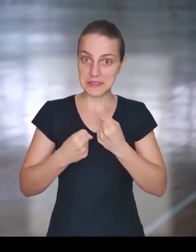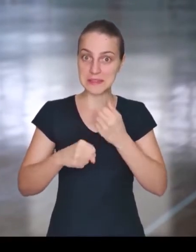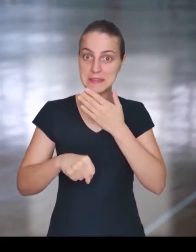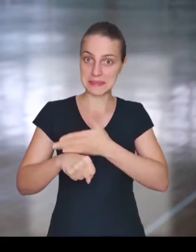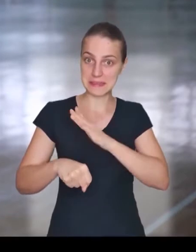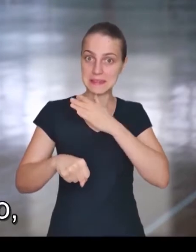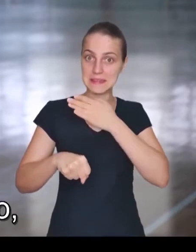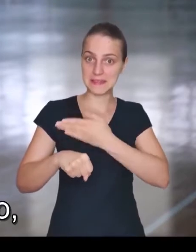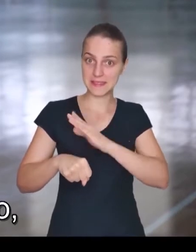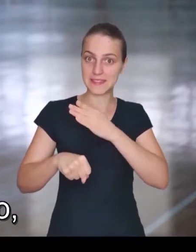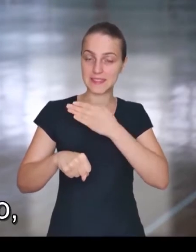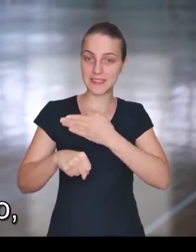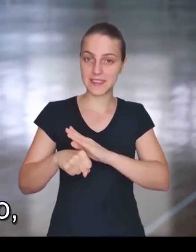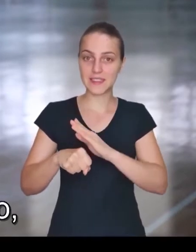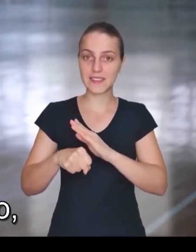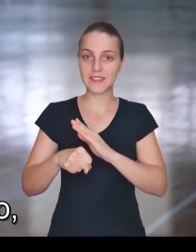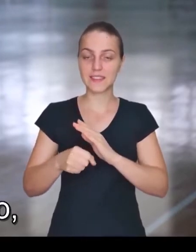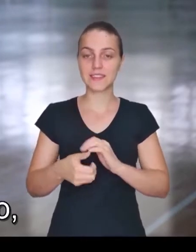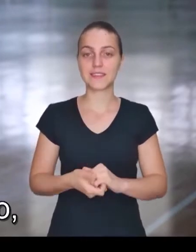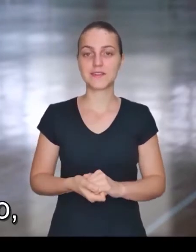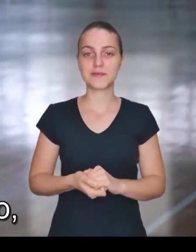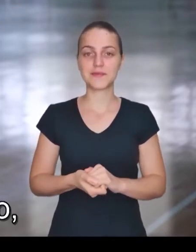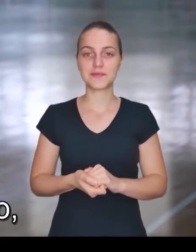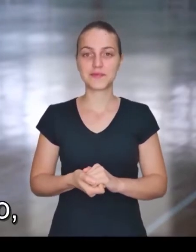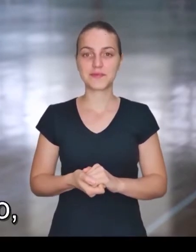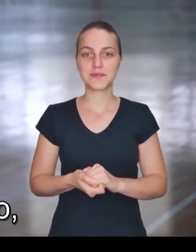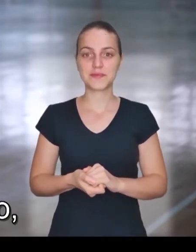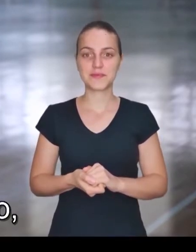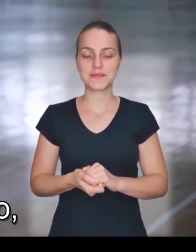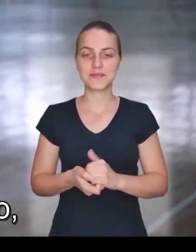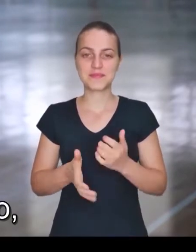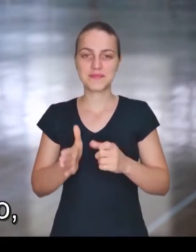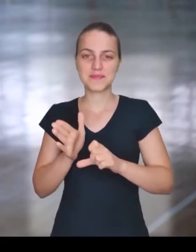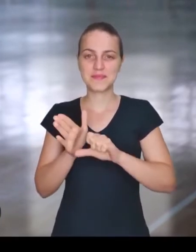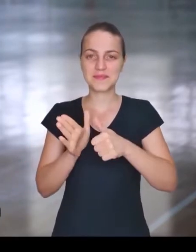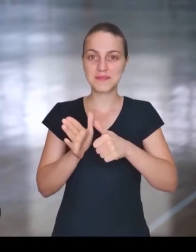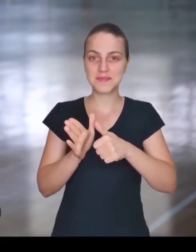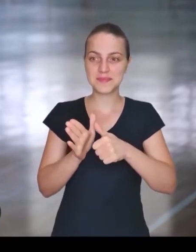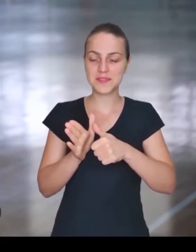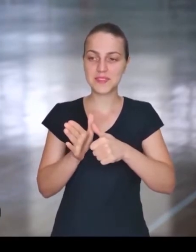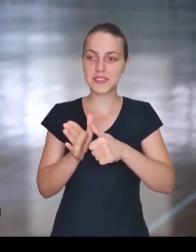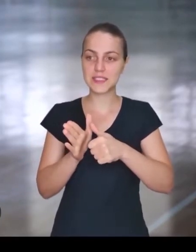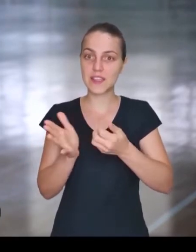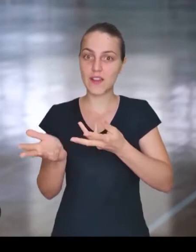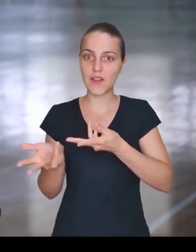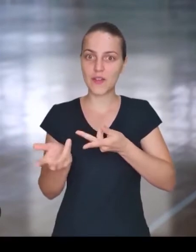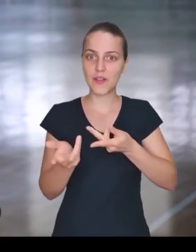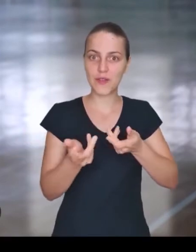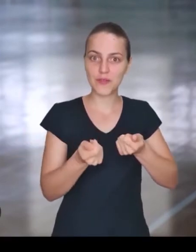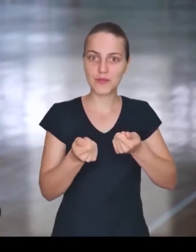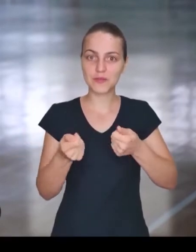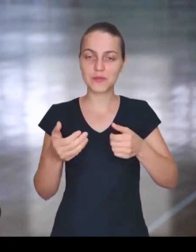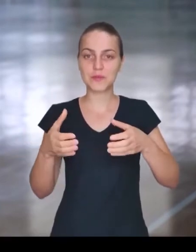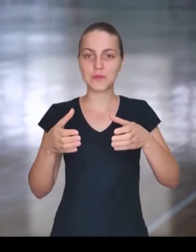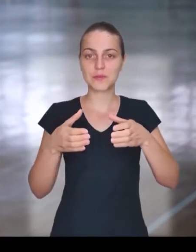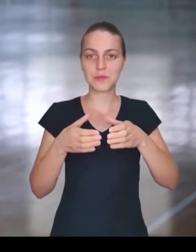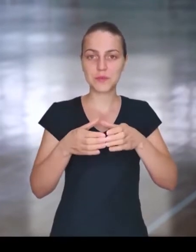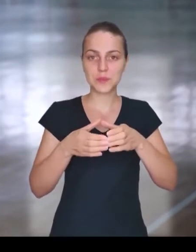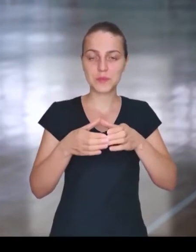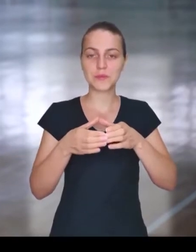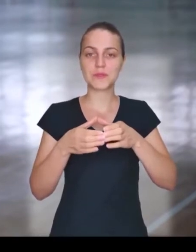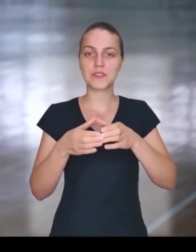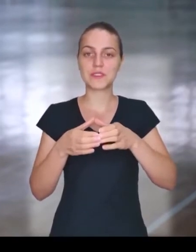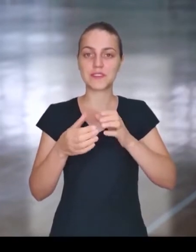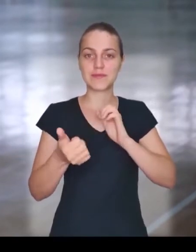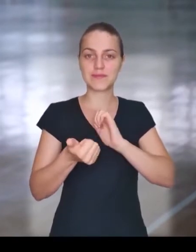né. E aí, quando veio a primeira convocação de seleção, eu tive a certeza que eu estava no caminho certo, que era